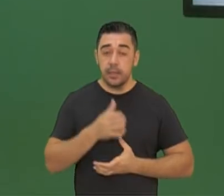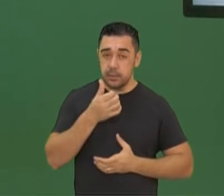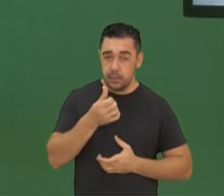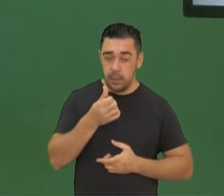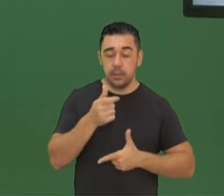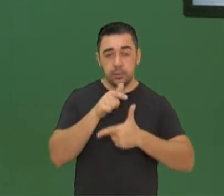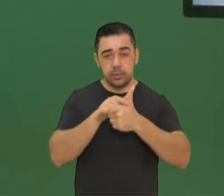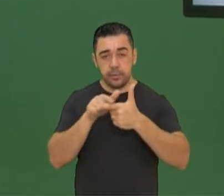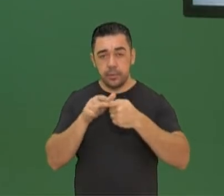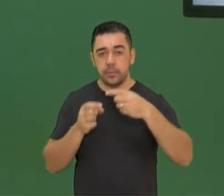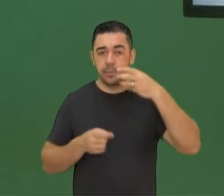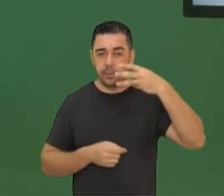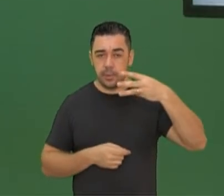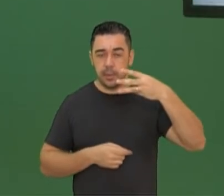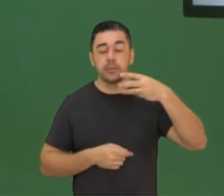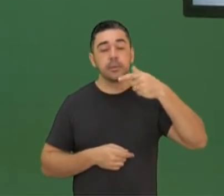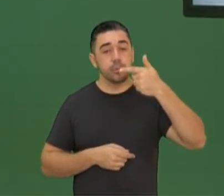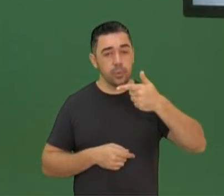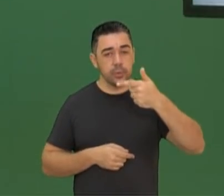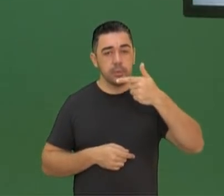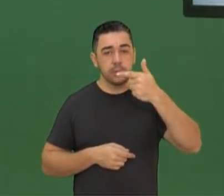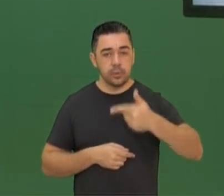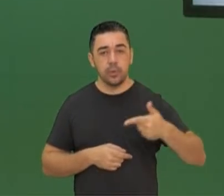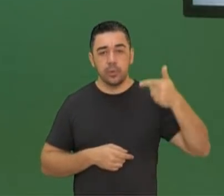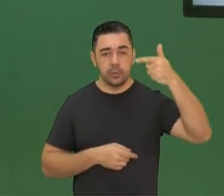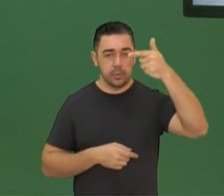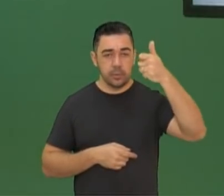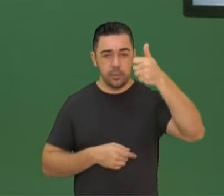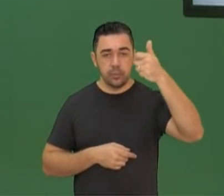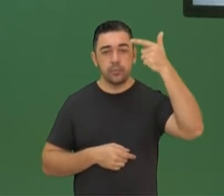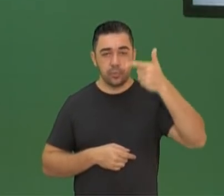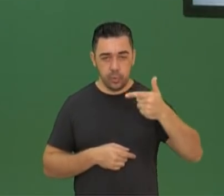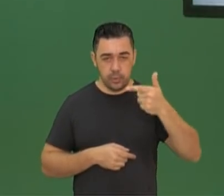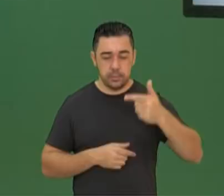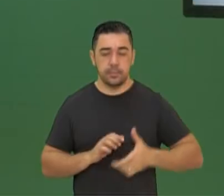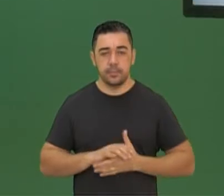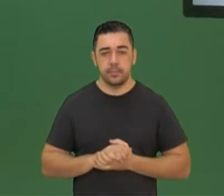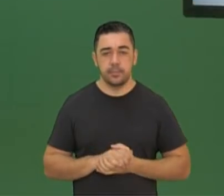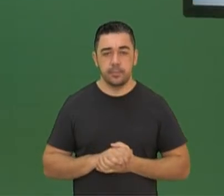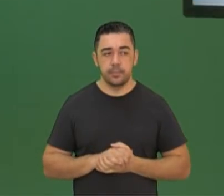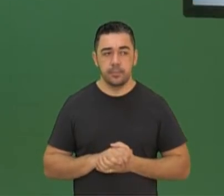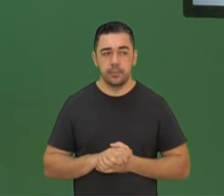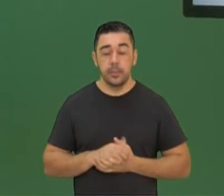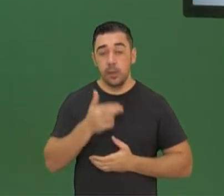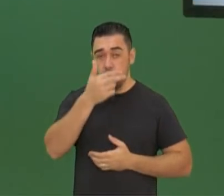Seis dividido por 3 é 2. E 2 vezes 1, 2.